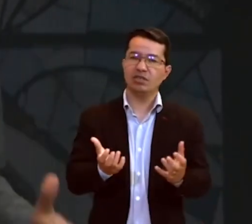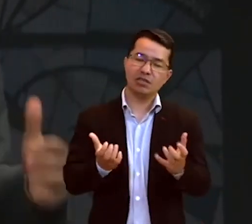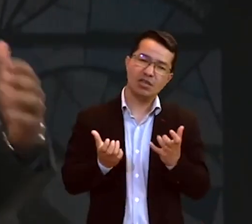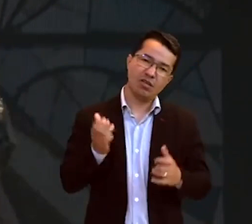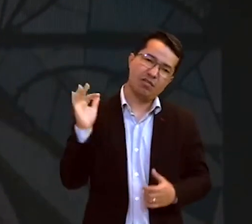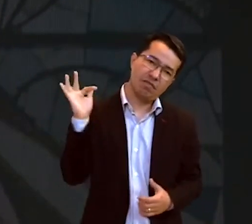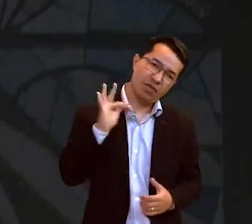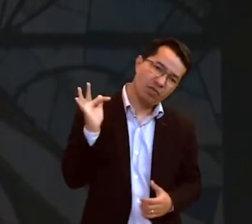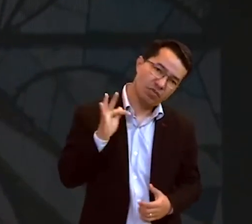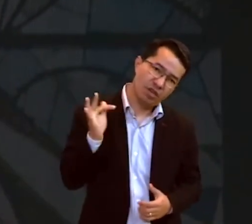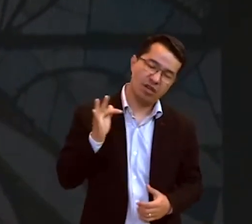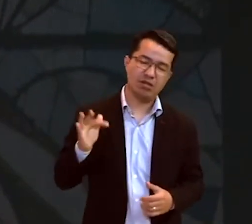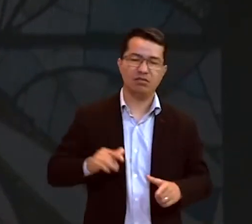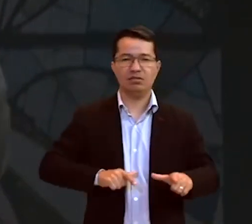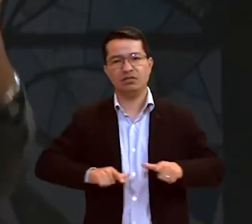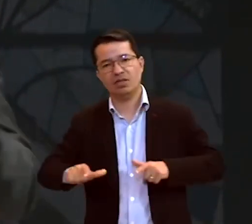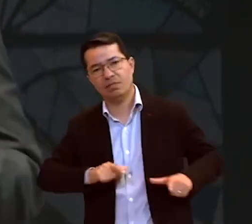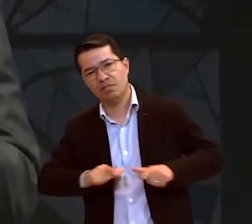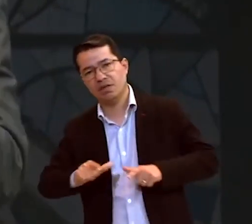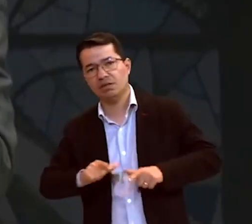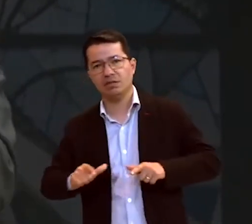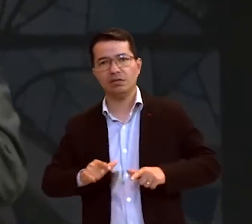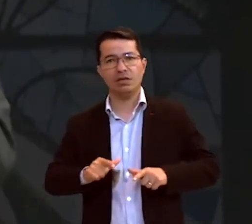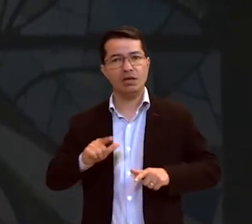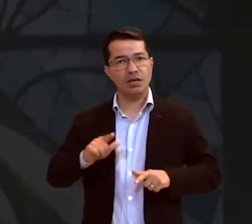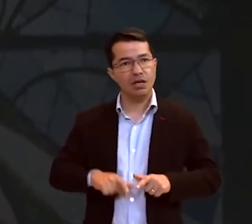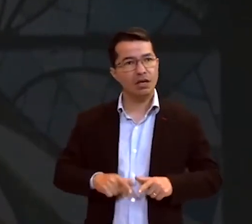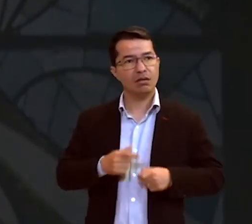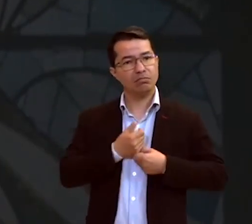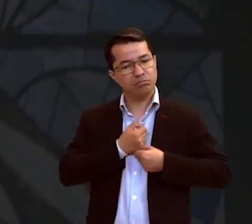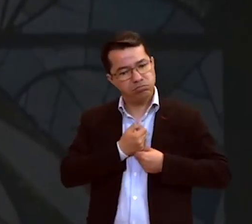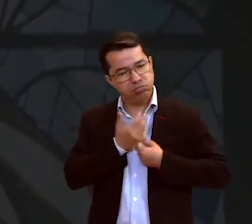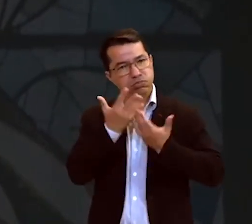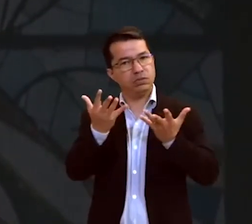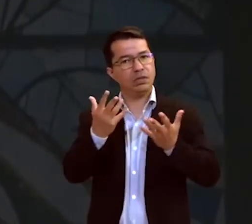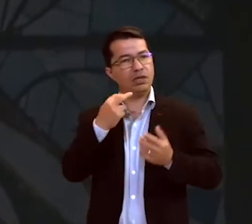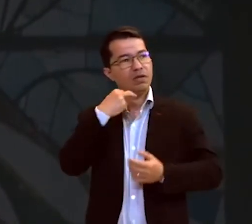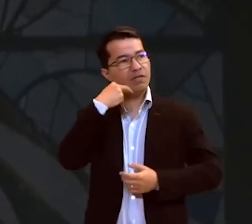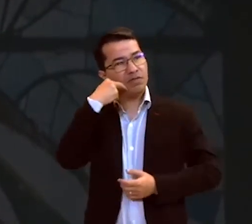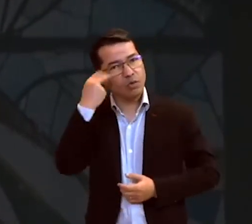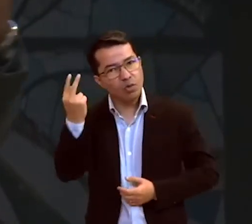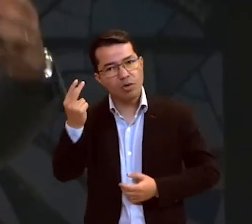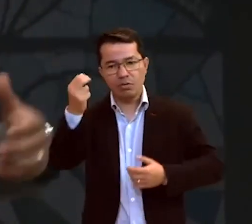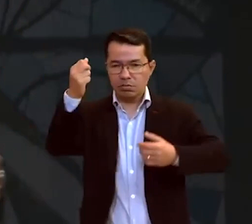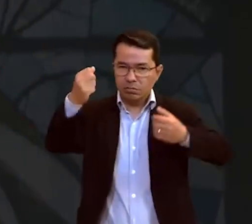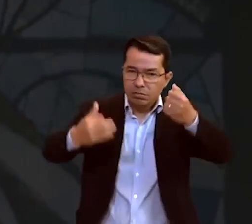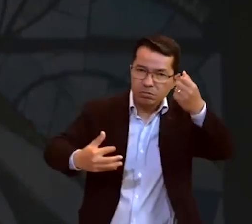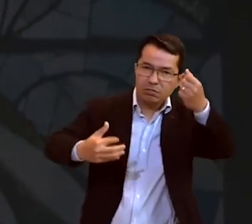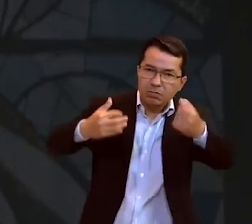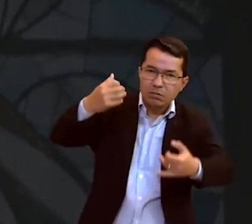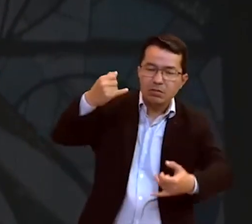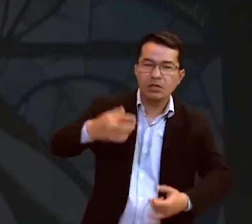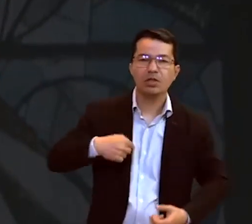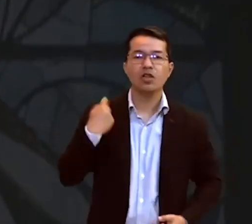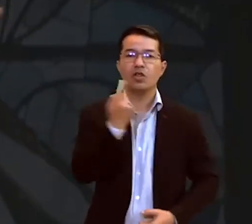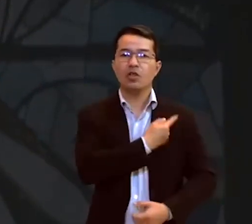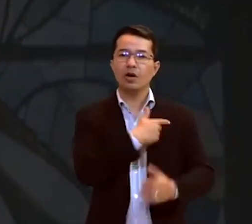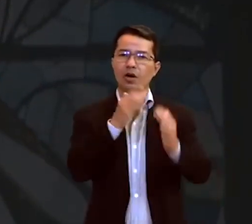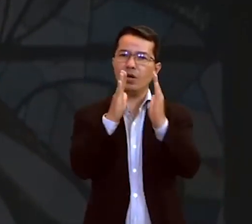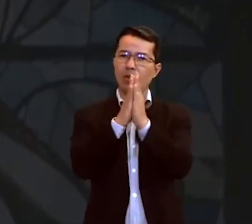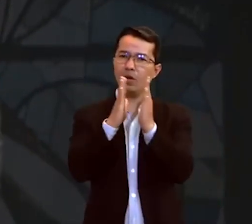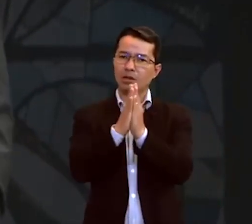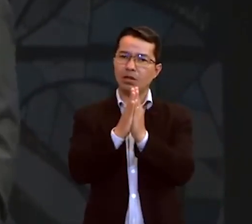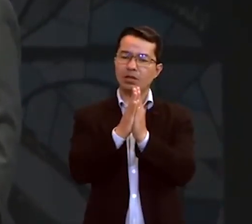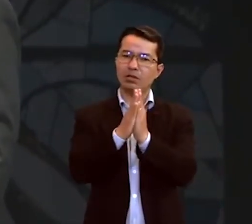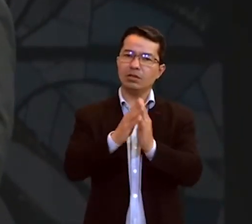tal. E ele falou, abriu o coração, eu tenho vergonha, e foi falando. E a gente orou. Queridos, 2